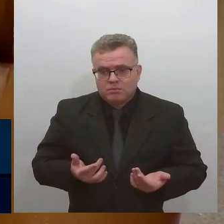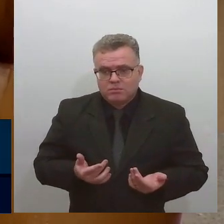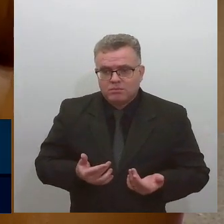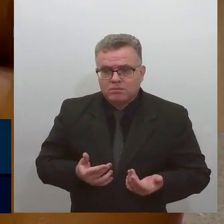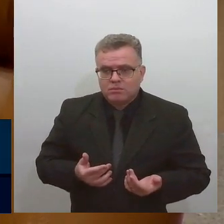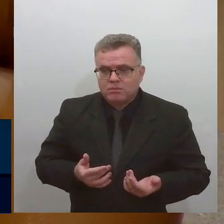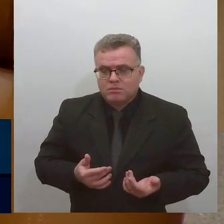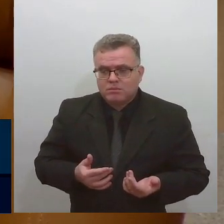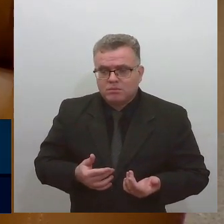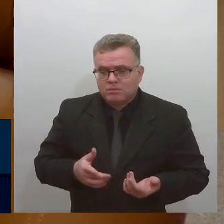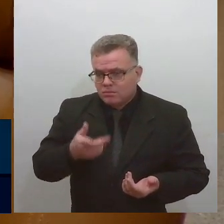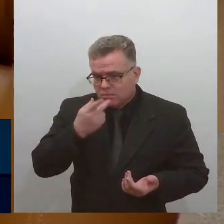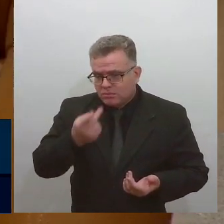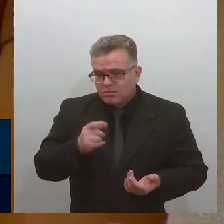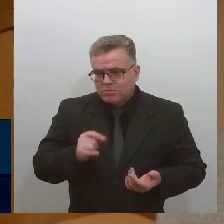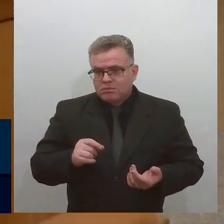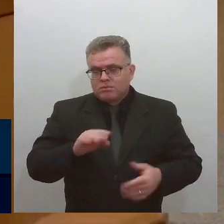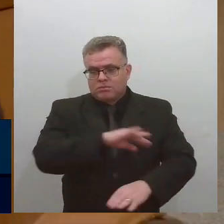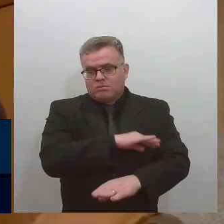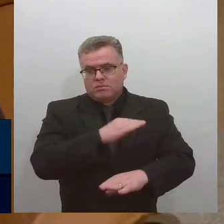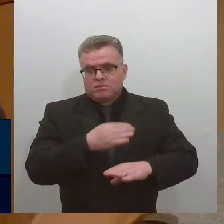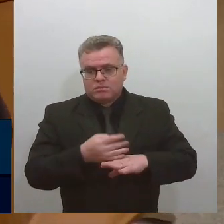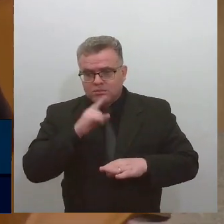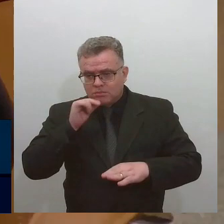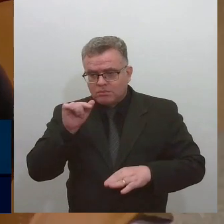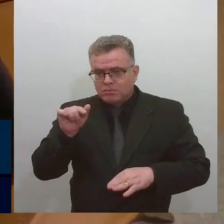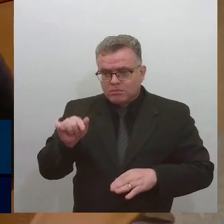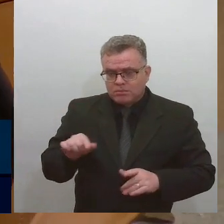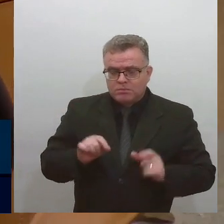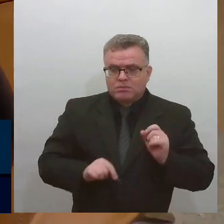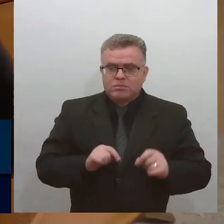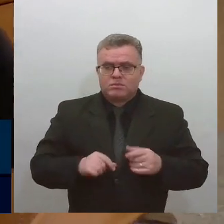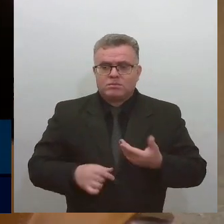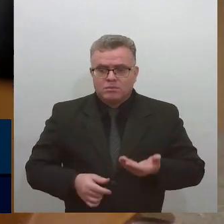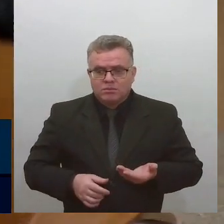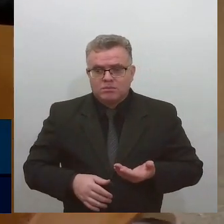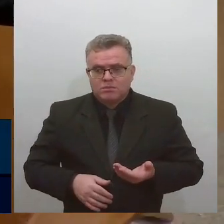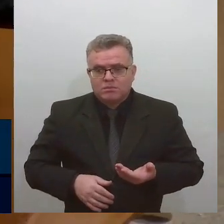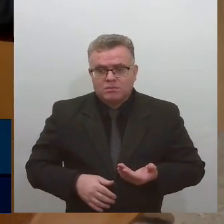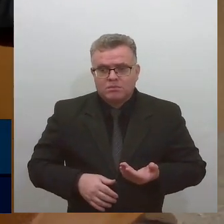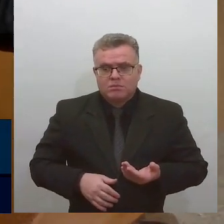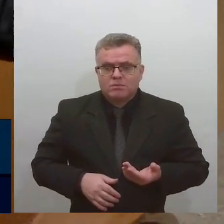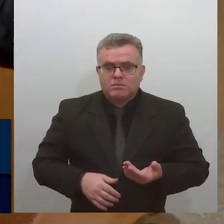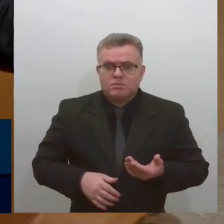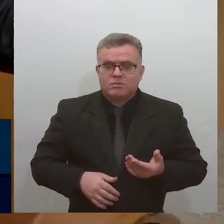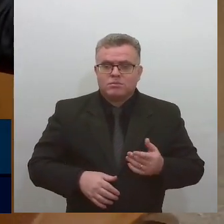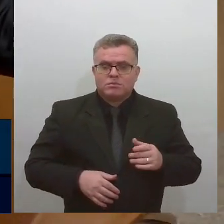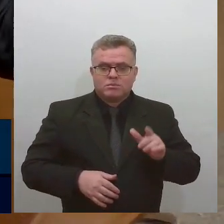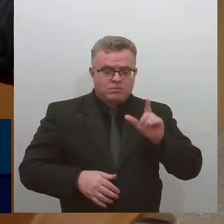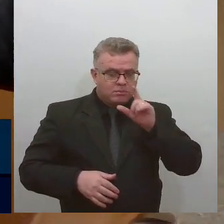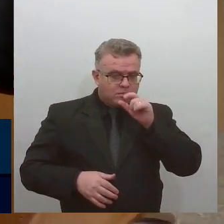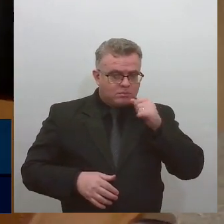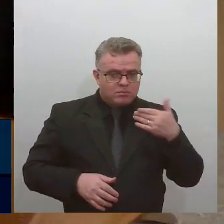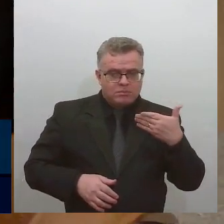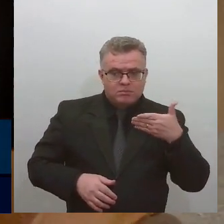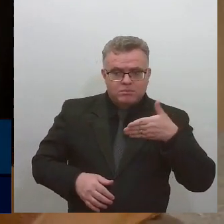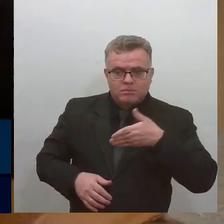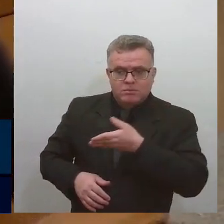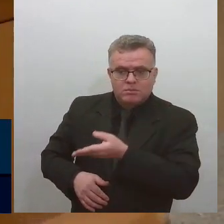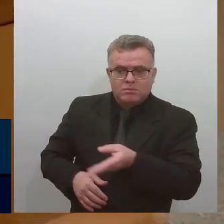prpria Aracaju como também quem vai eh no senti Aracaju própri para poder indicar